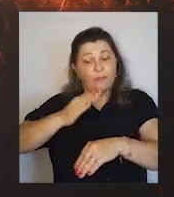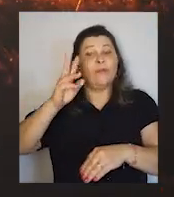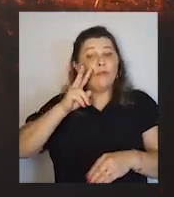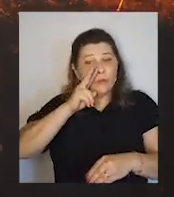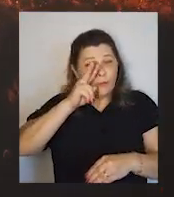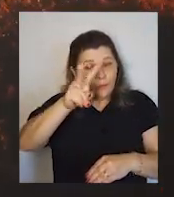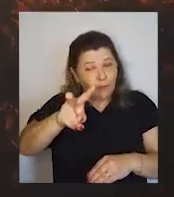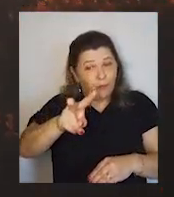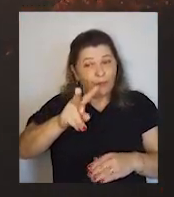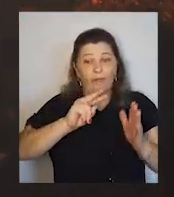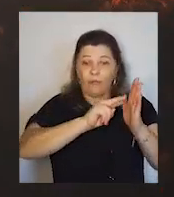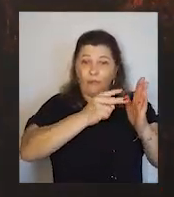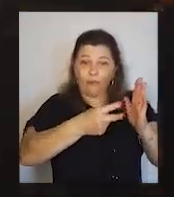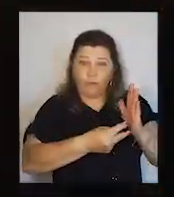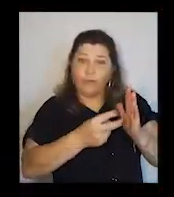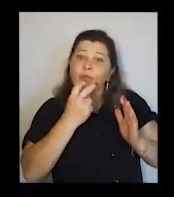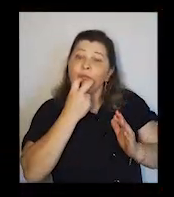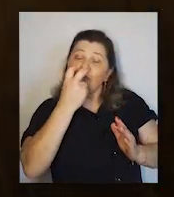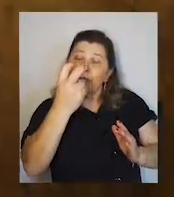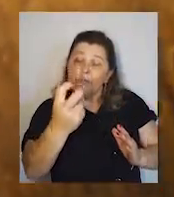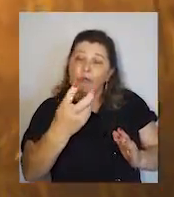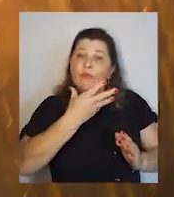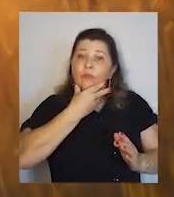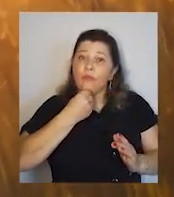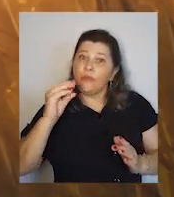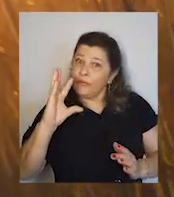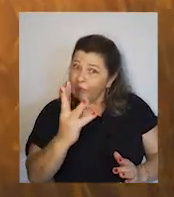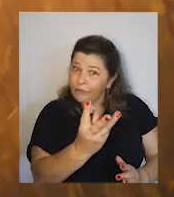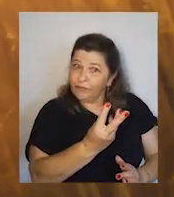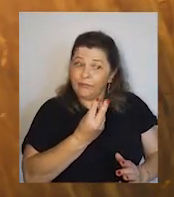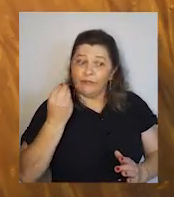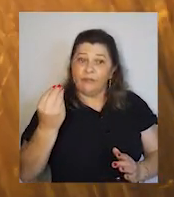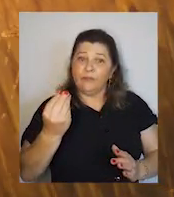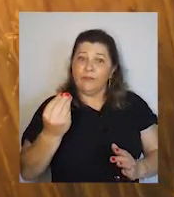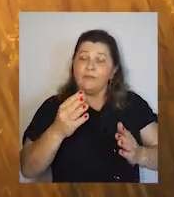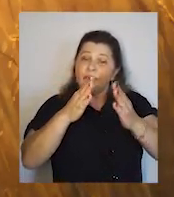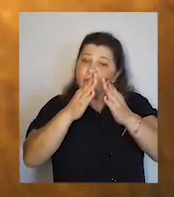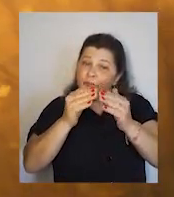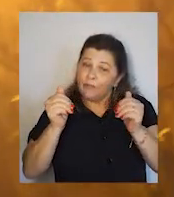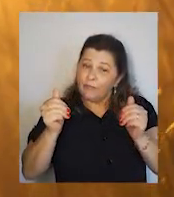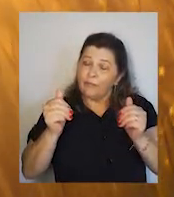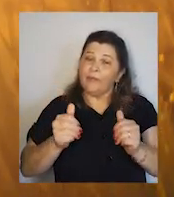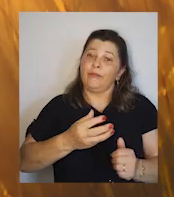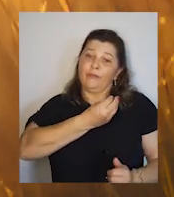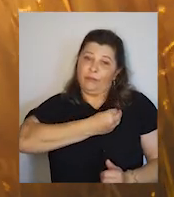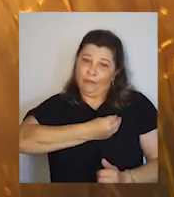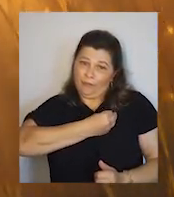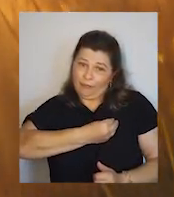resilientes. As vozes dos homens e de todos nós clamam pela vida.